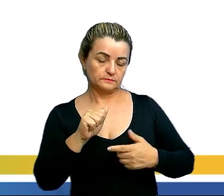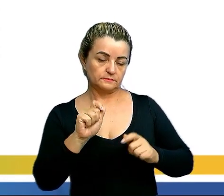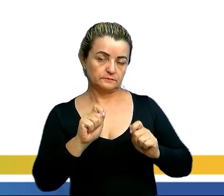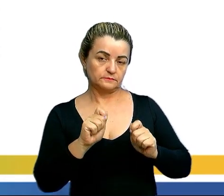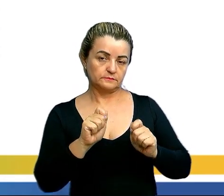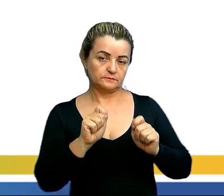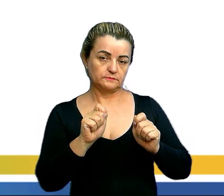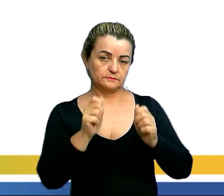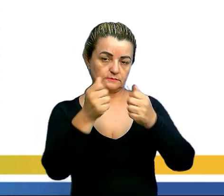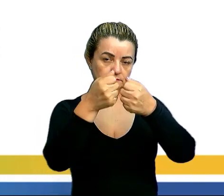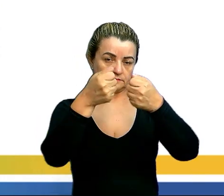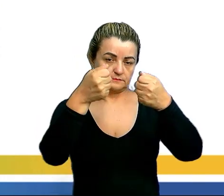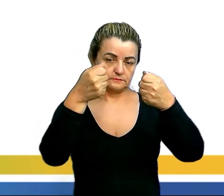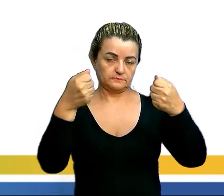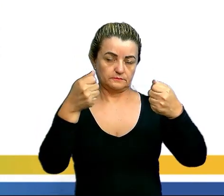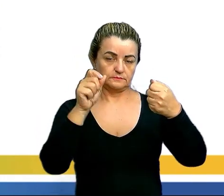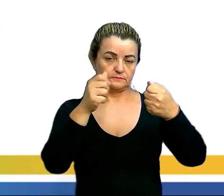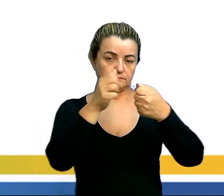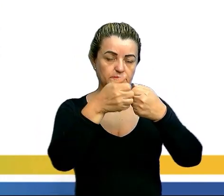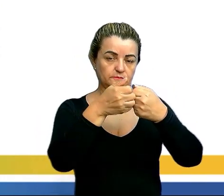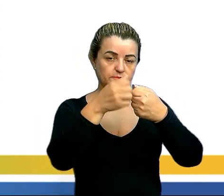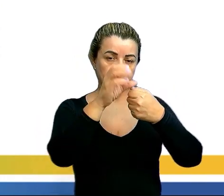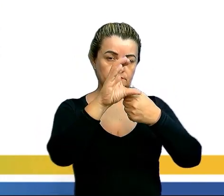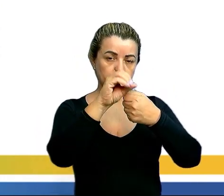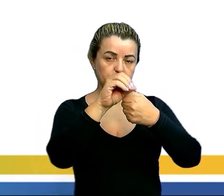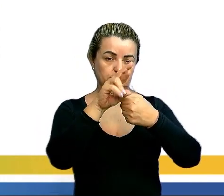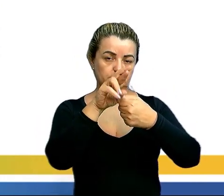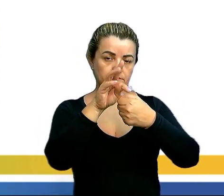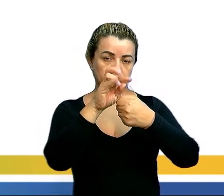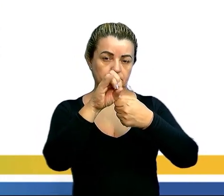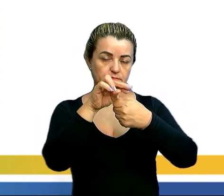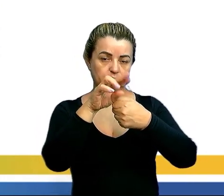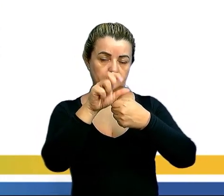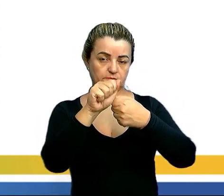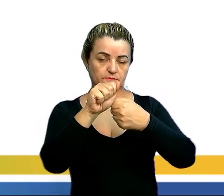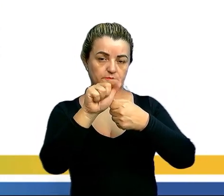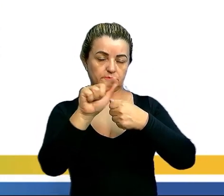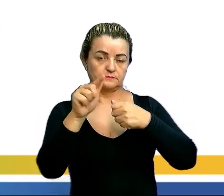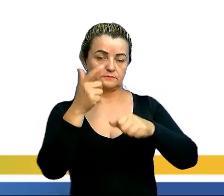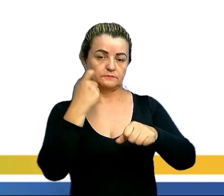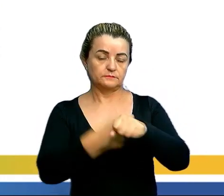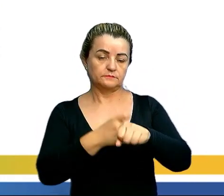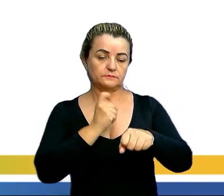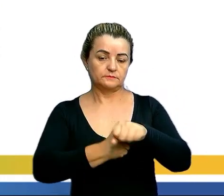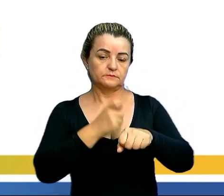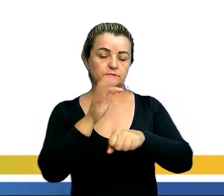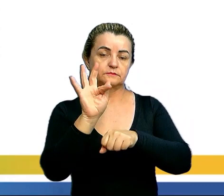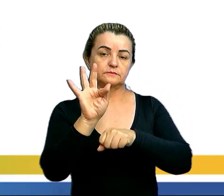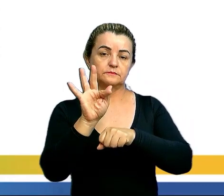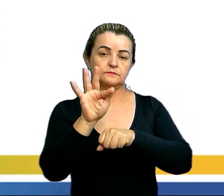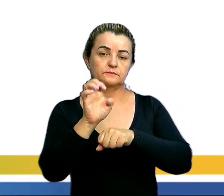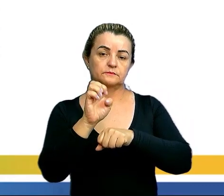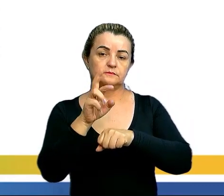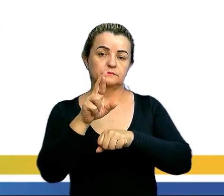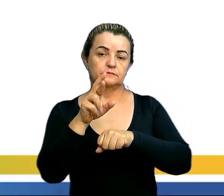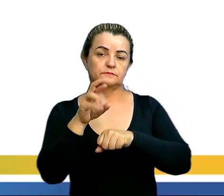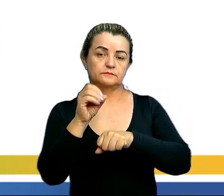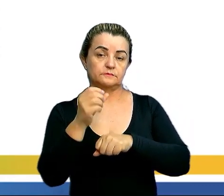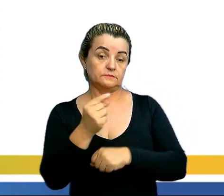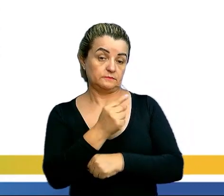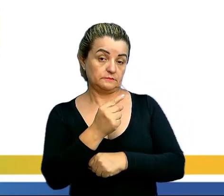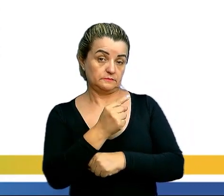que foi uma expressão utilizada e cunhada, né, criada pelo primeiro-ministro da Inglaterra, Winston